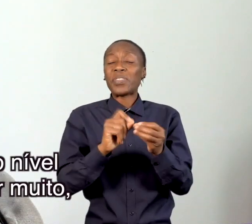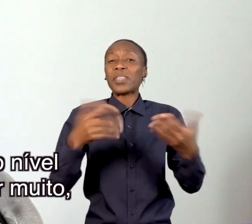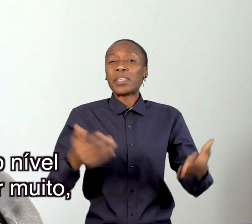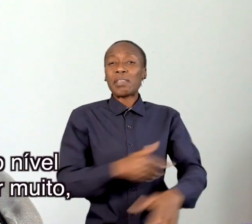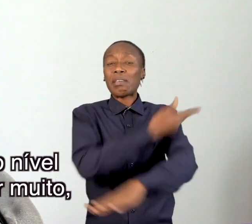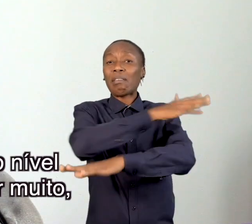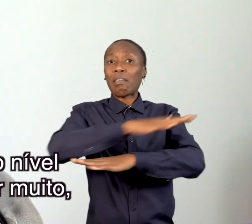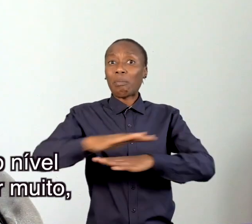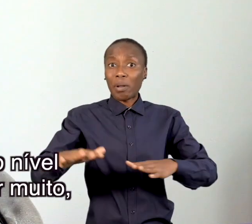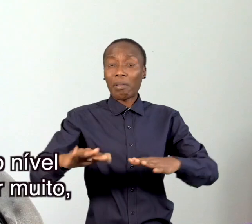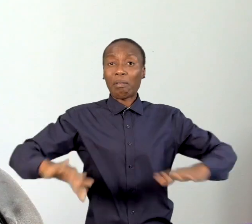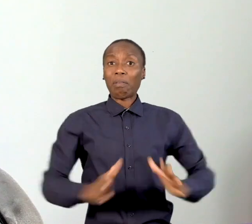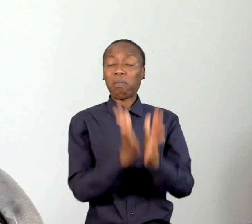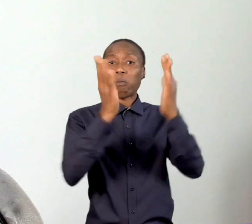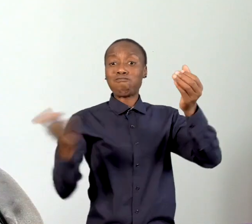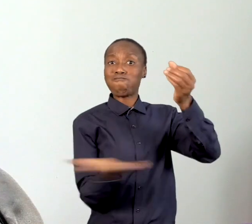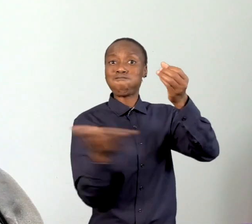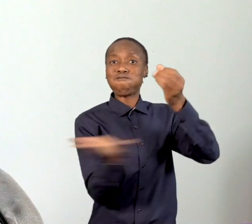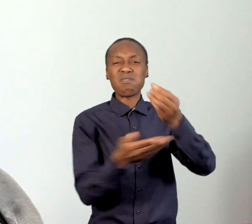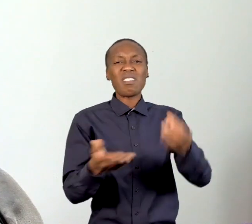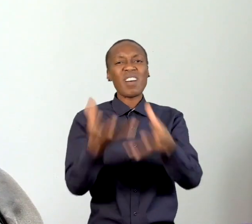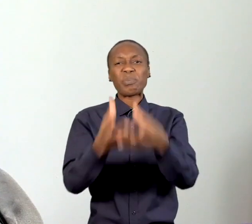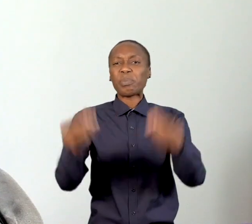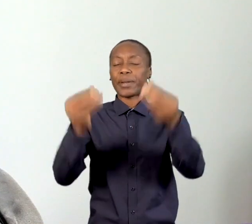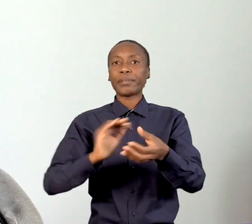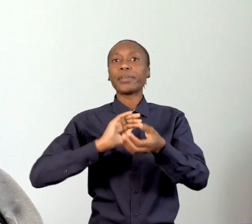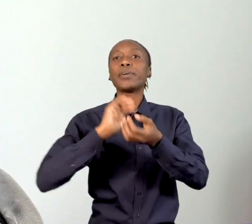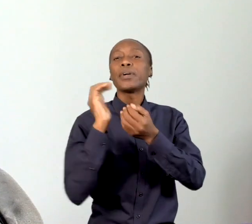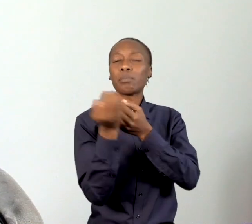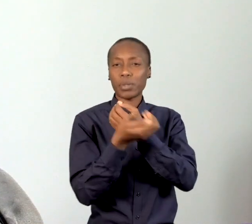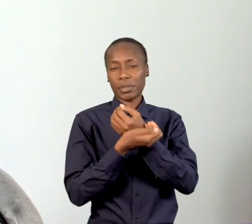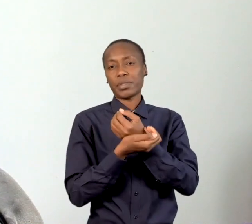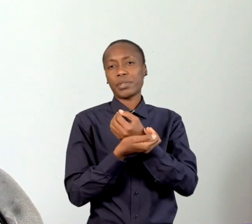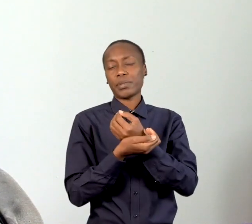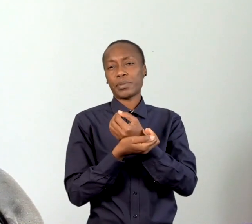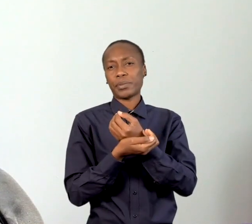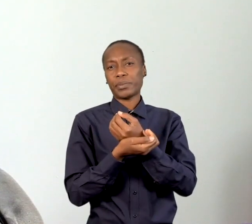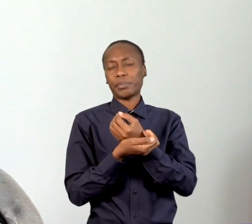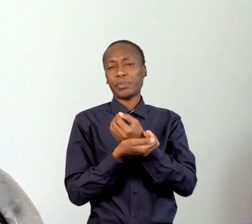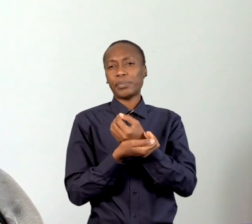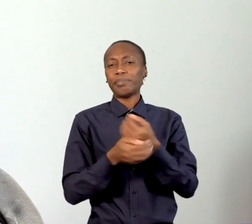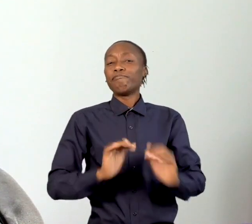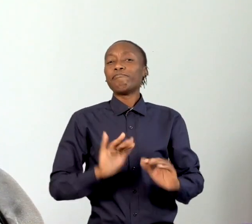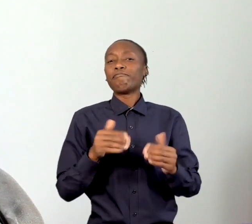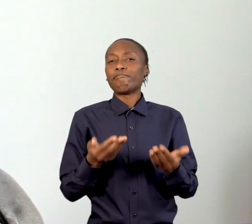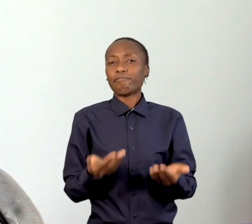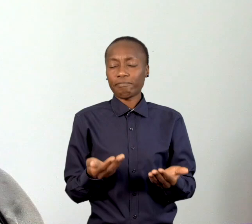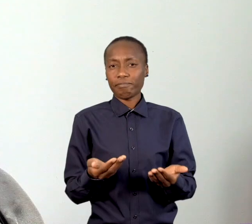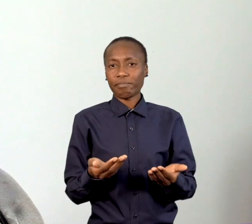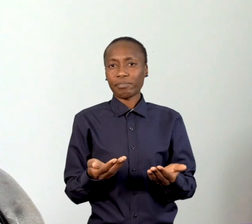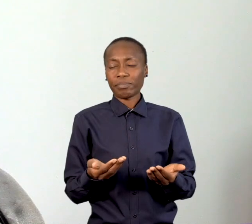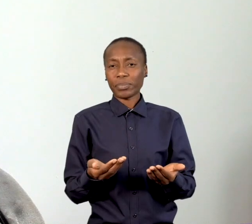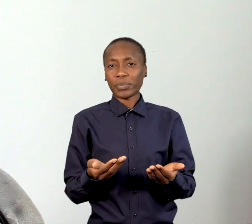está a aumentar muito, se destruirmos a zona costeira, vamos